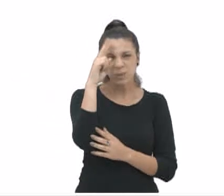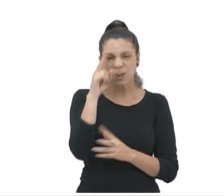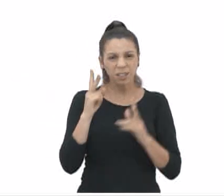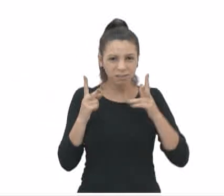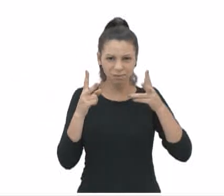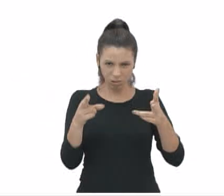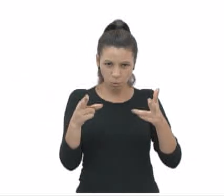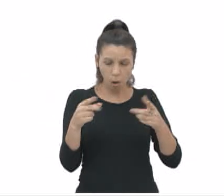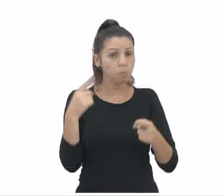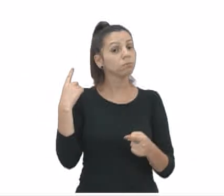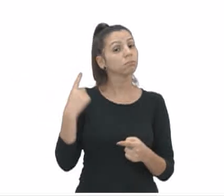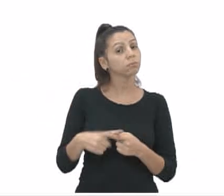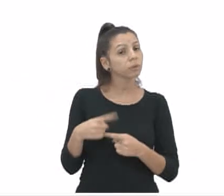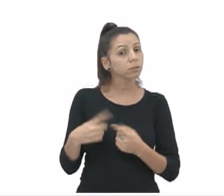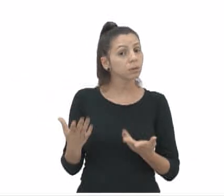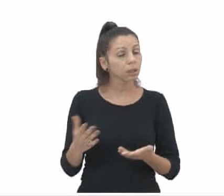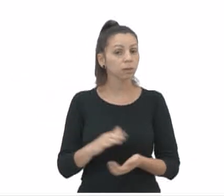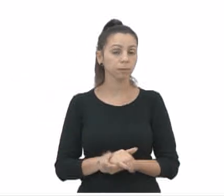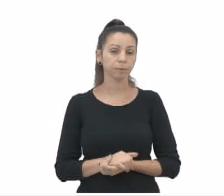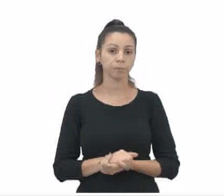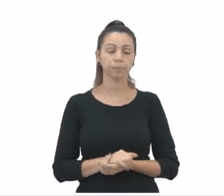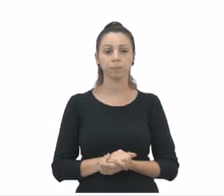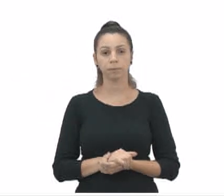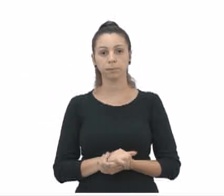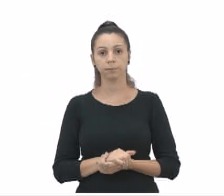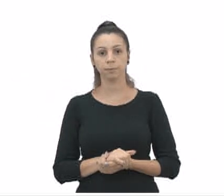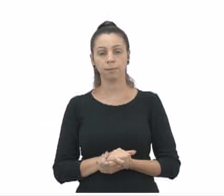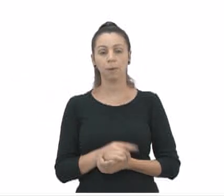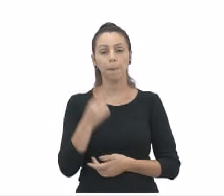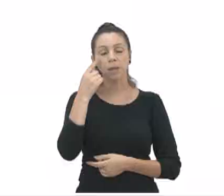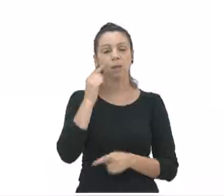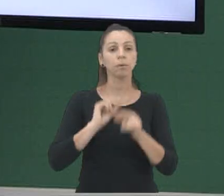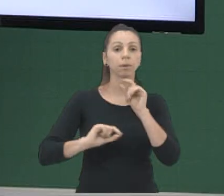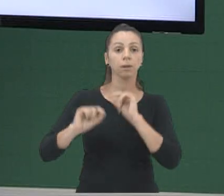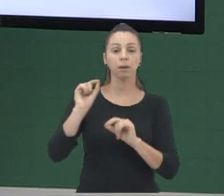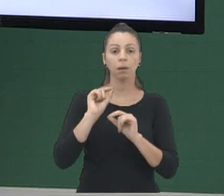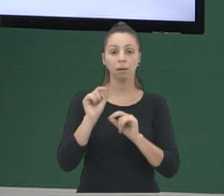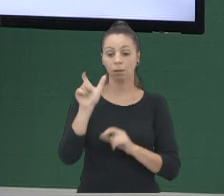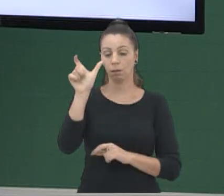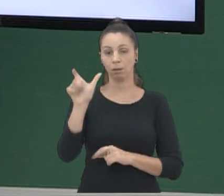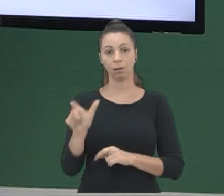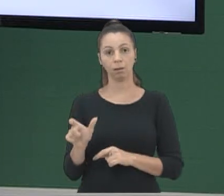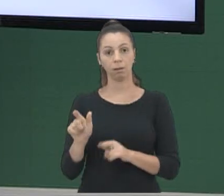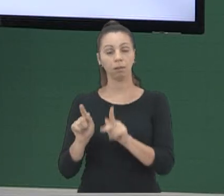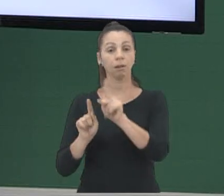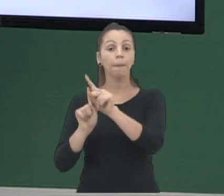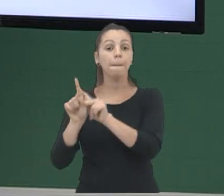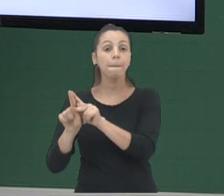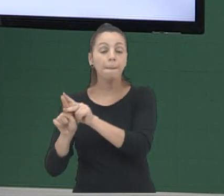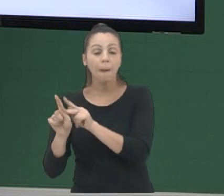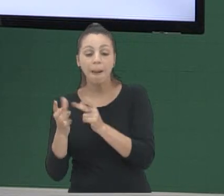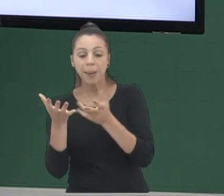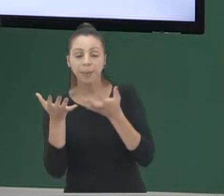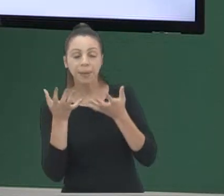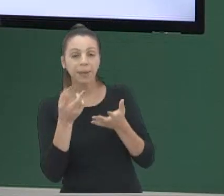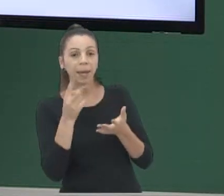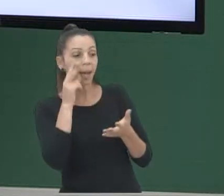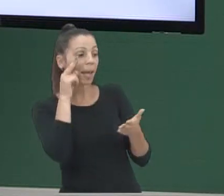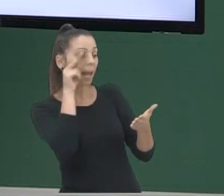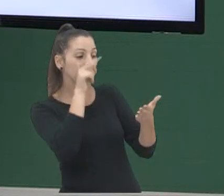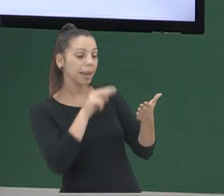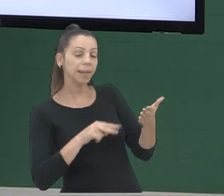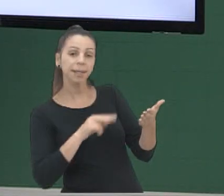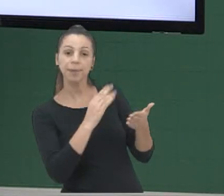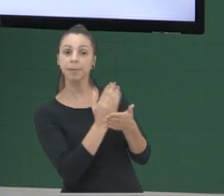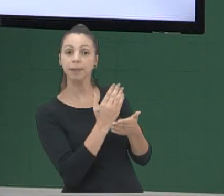mesma? Por quê? Vamos supor que não fosse, então, a nossa personagem que quer ler o livro, mas fosse